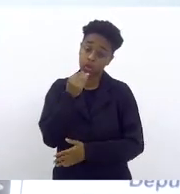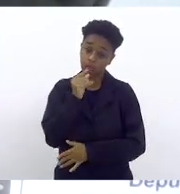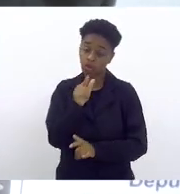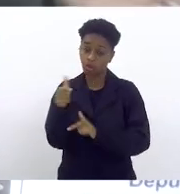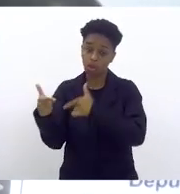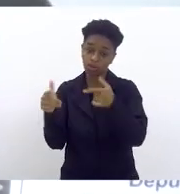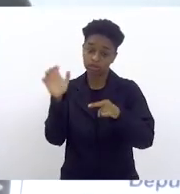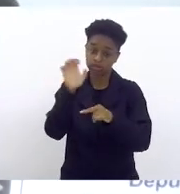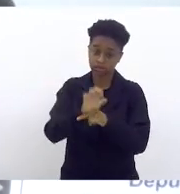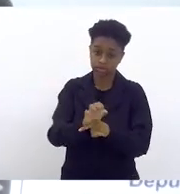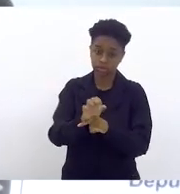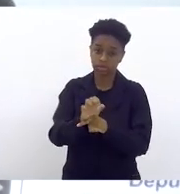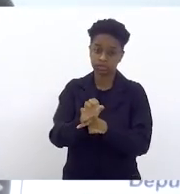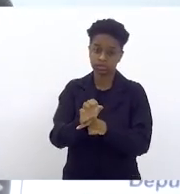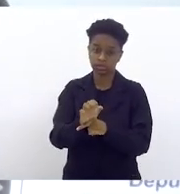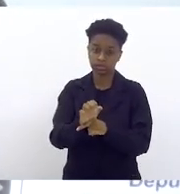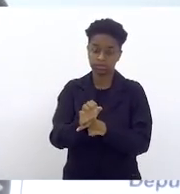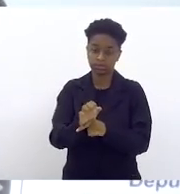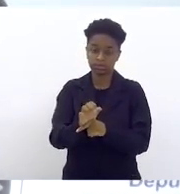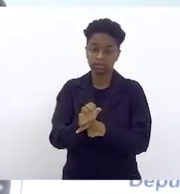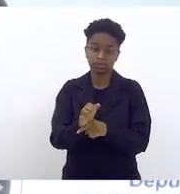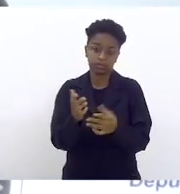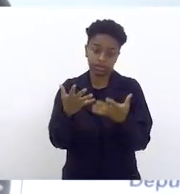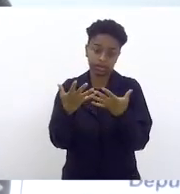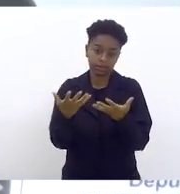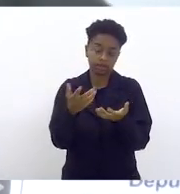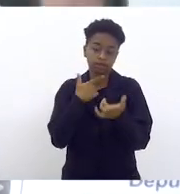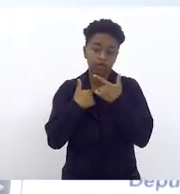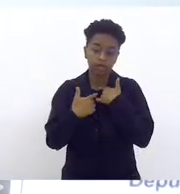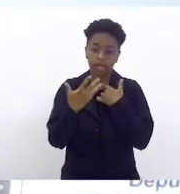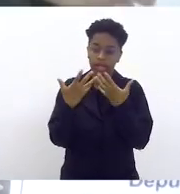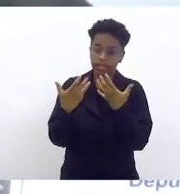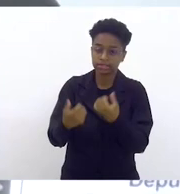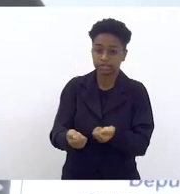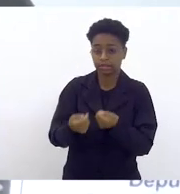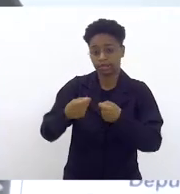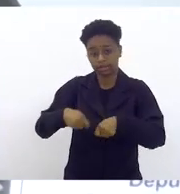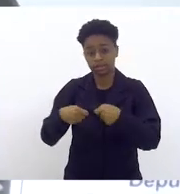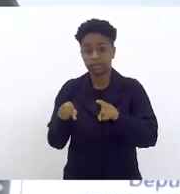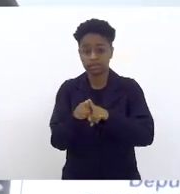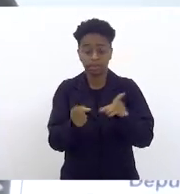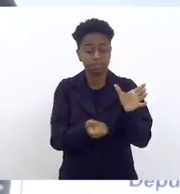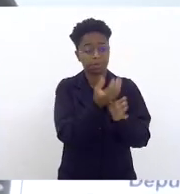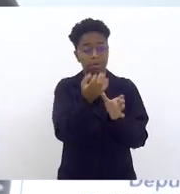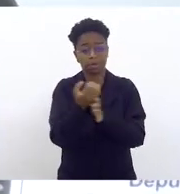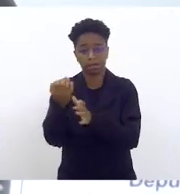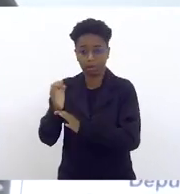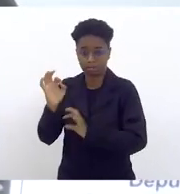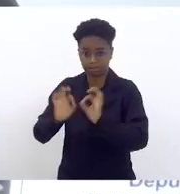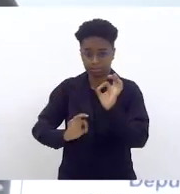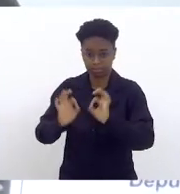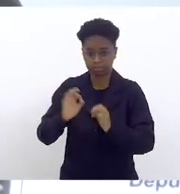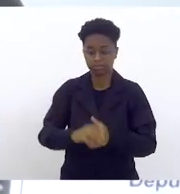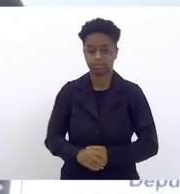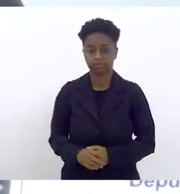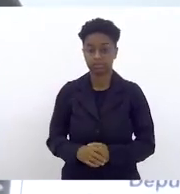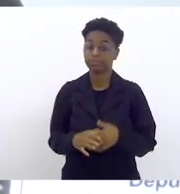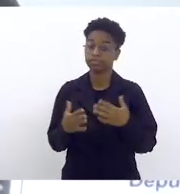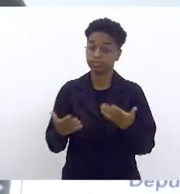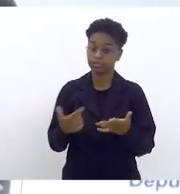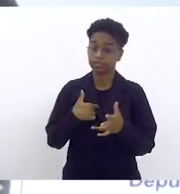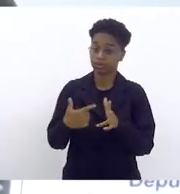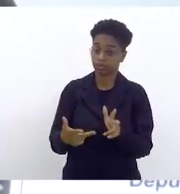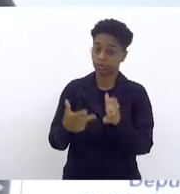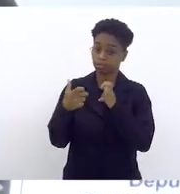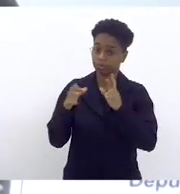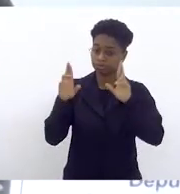estados vão querer receber essas demandas e fazer as Produções dos medicamentos Então veja com bastante